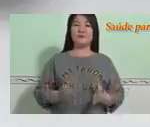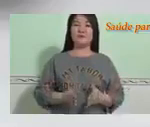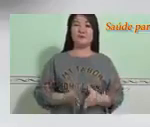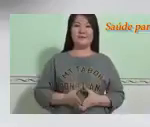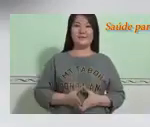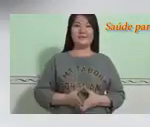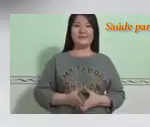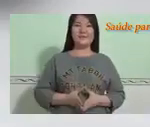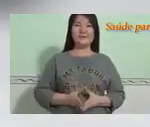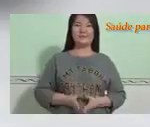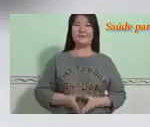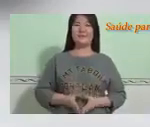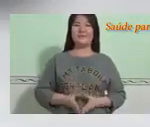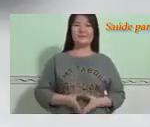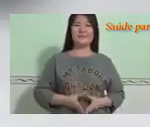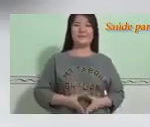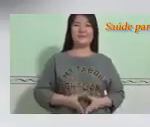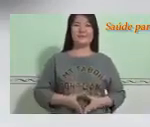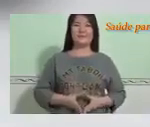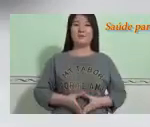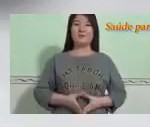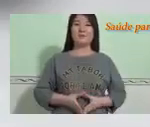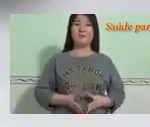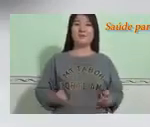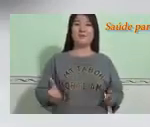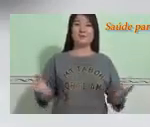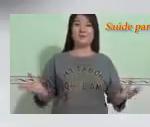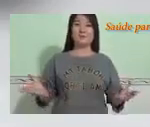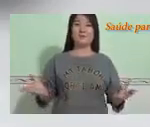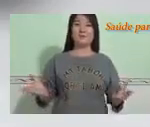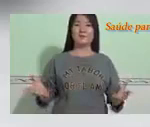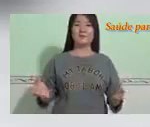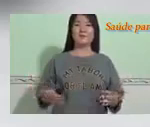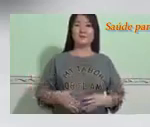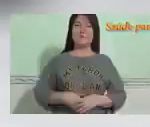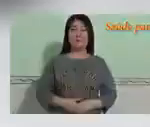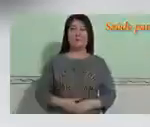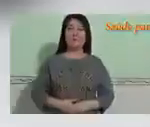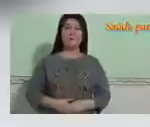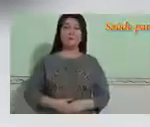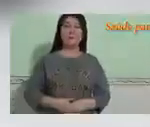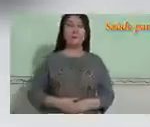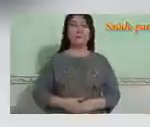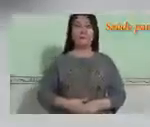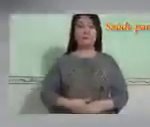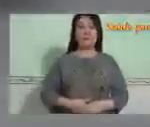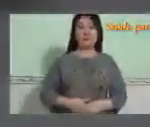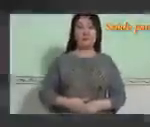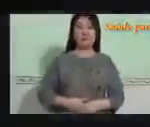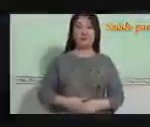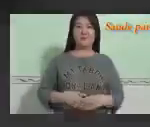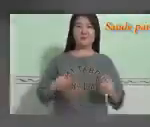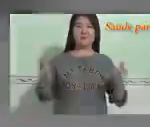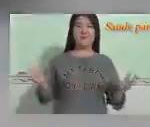Saiba como tomar o anticoncepcional. A pílula é o método anticoncepcional mais popular, porém como deve ser tomada